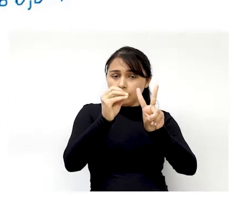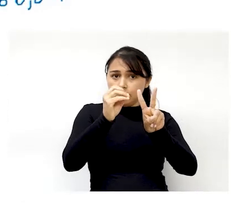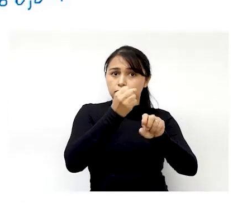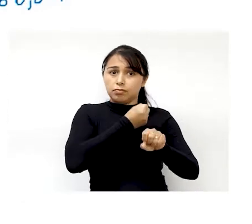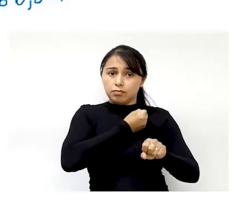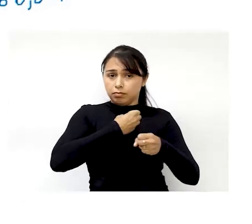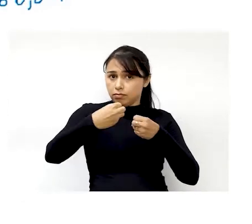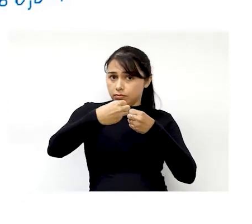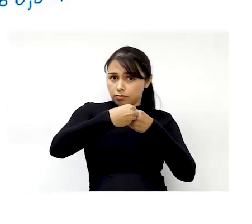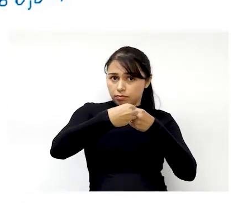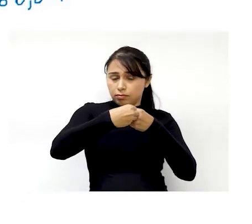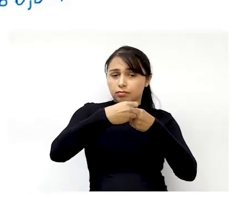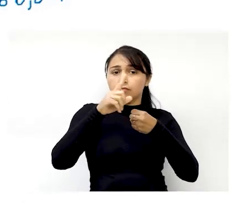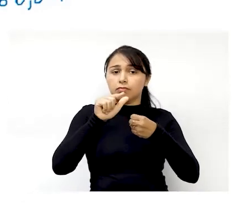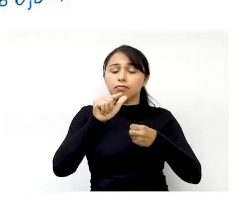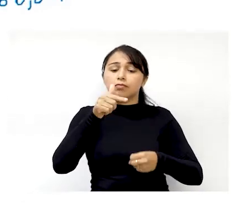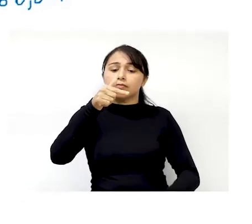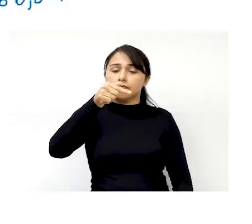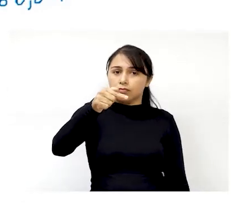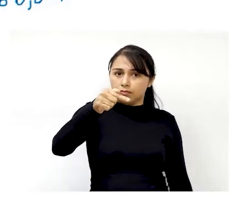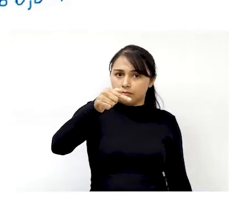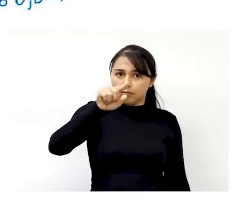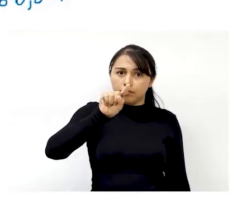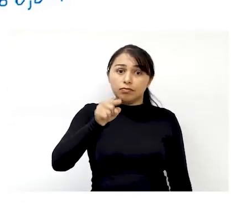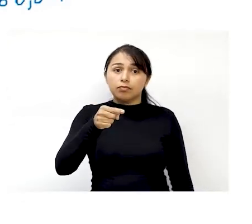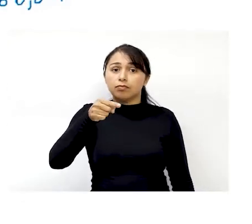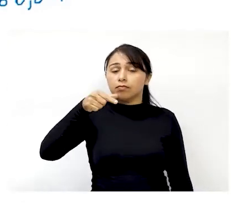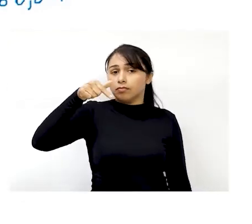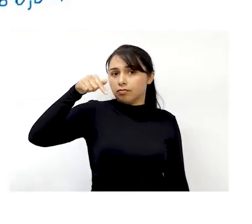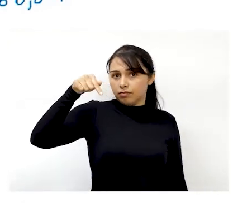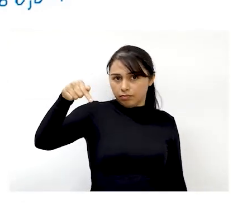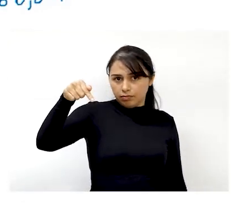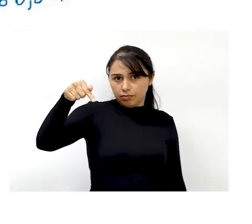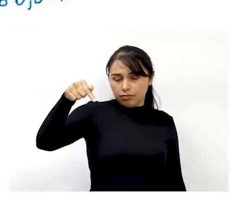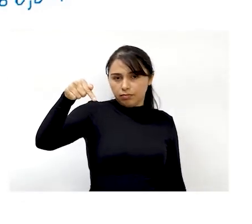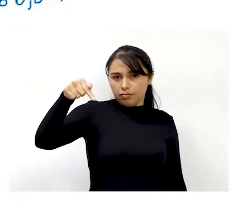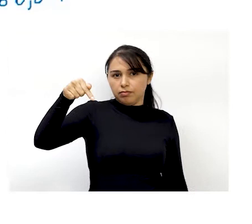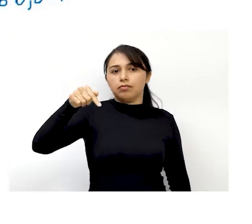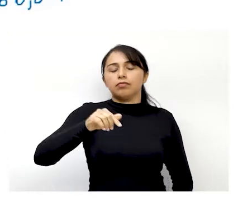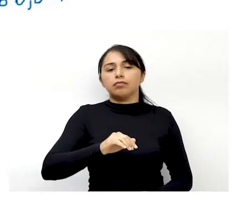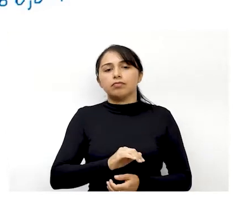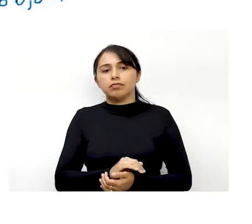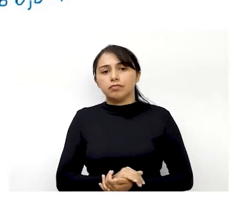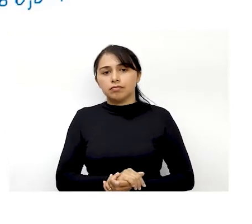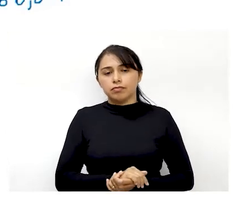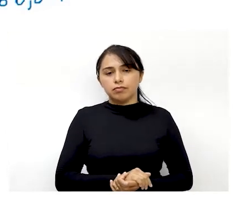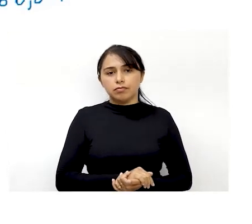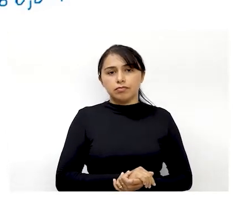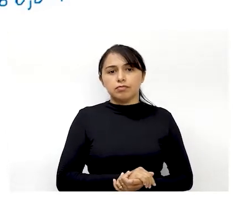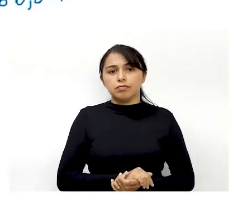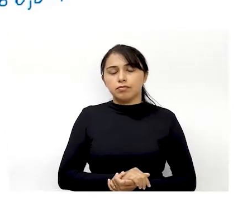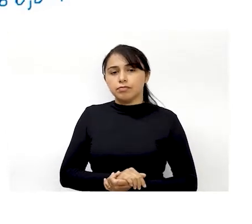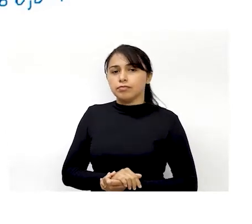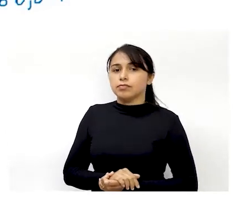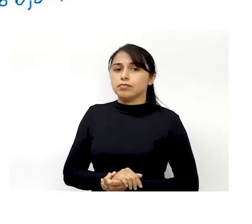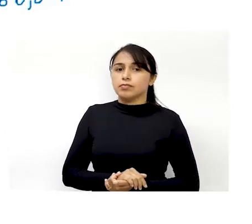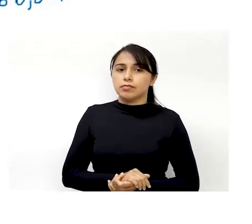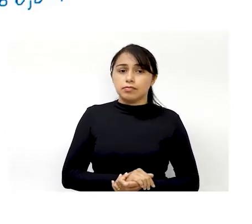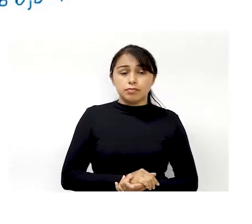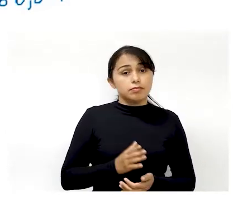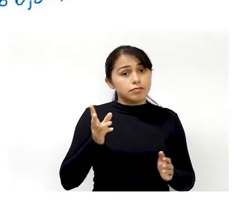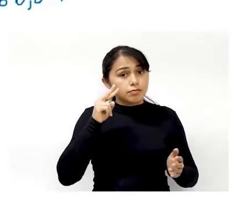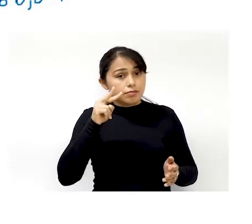aqui, ó, fica como a raiz aproximada de 60, o 7,7. Então, raiz aproximada de 60,